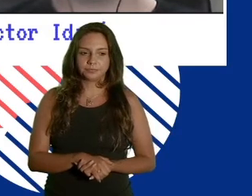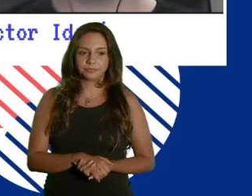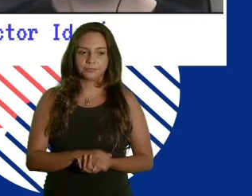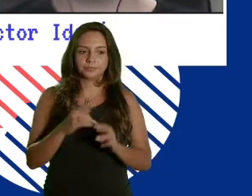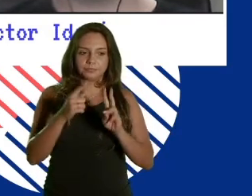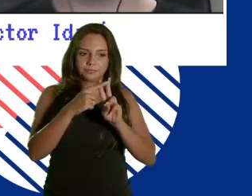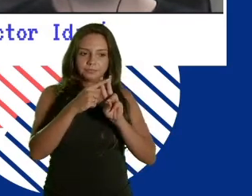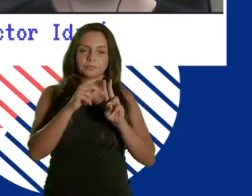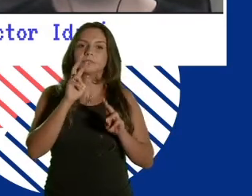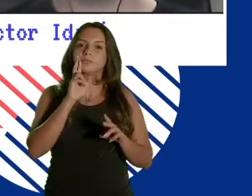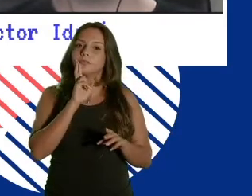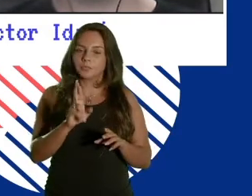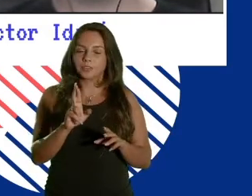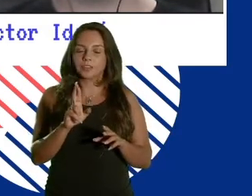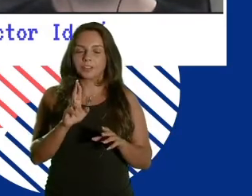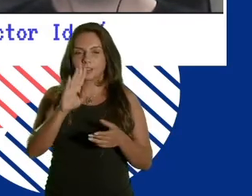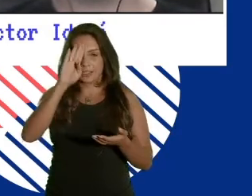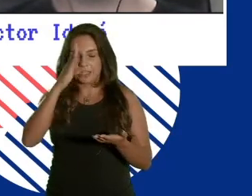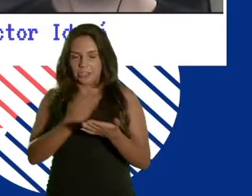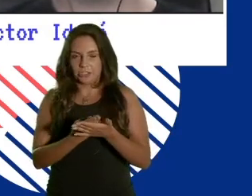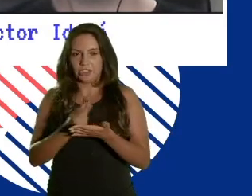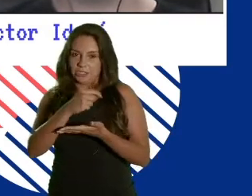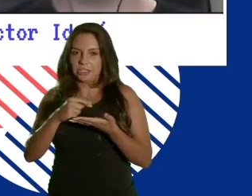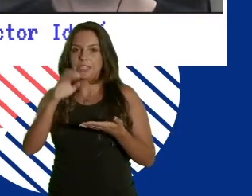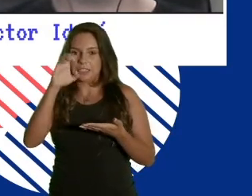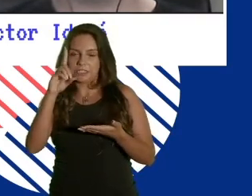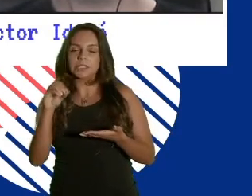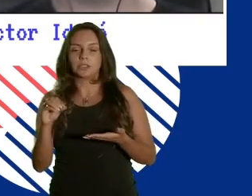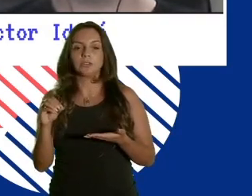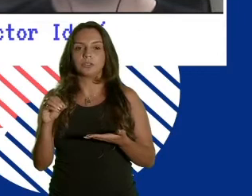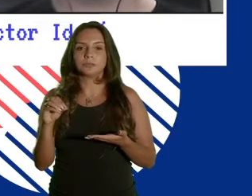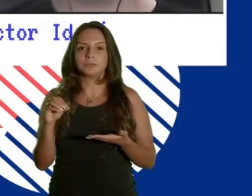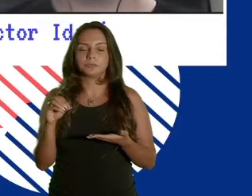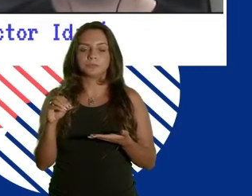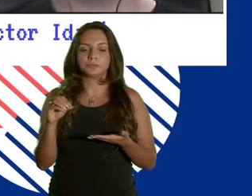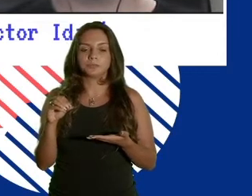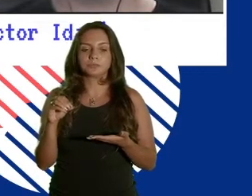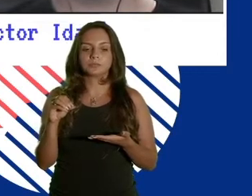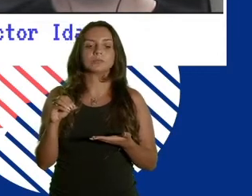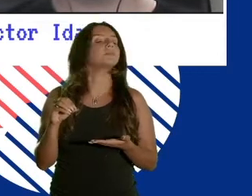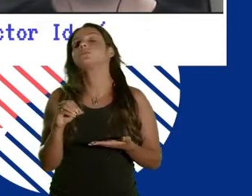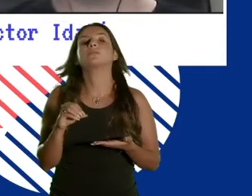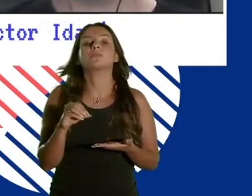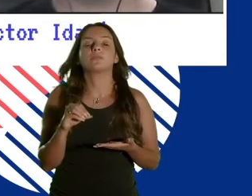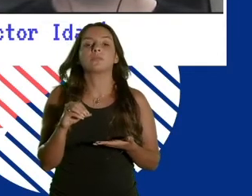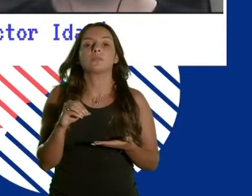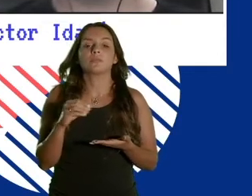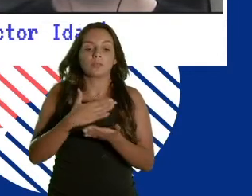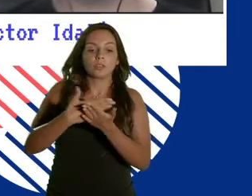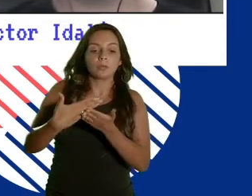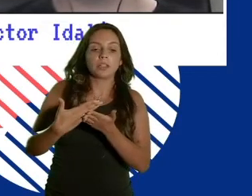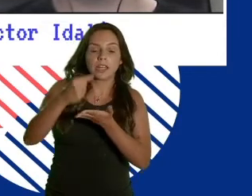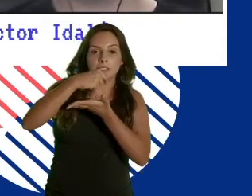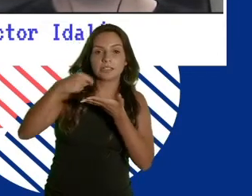A acreditar que seria escritora muito cedo. Aí, quando eu comecei